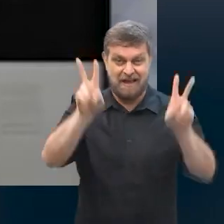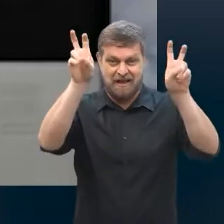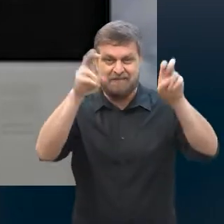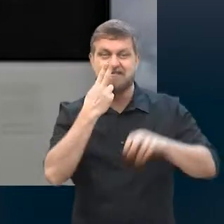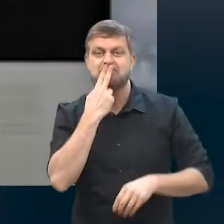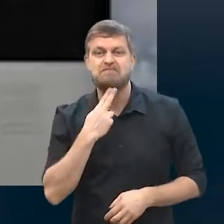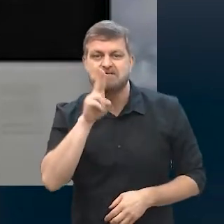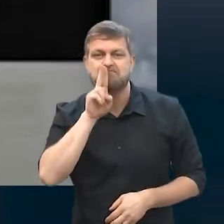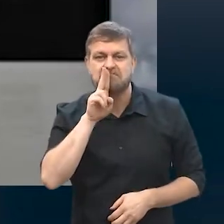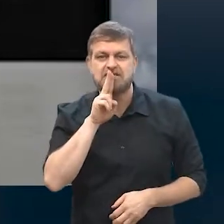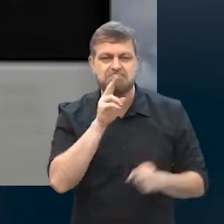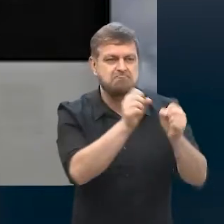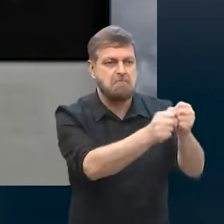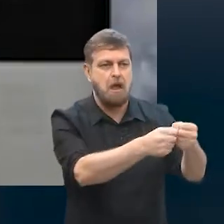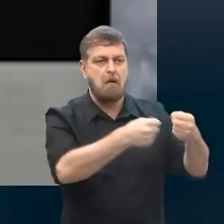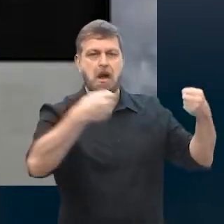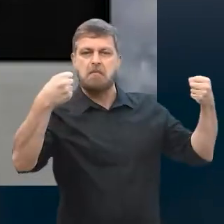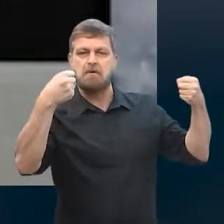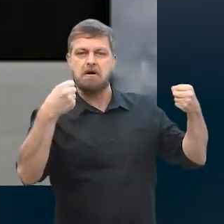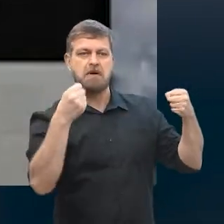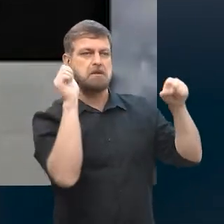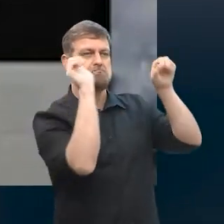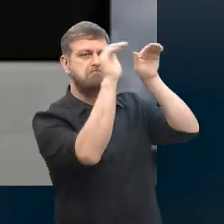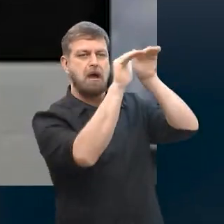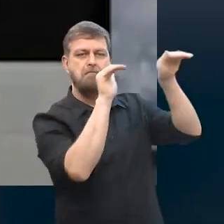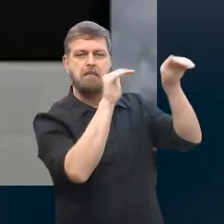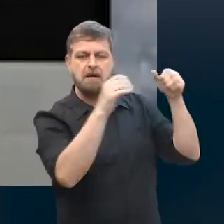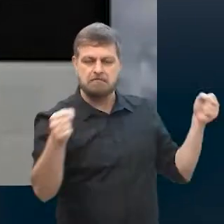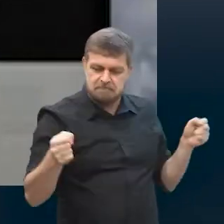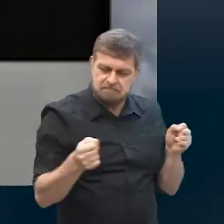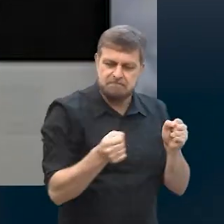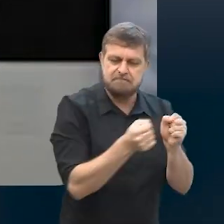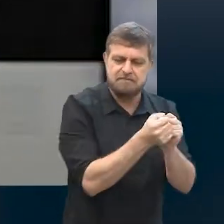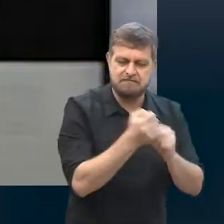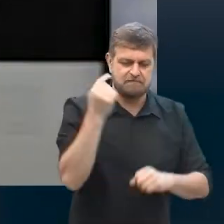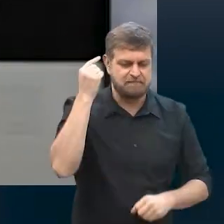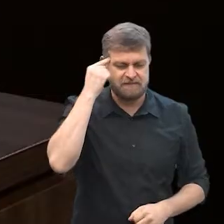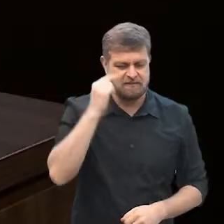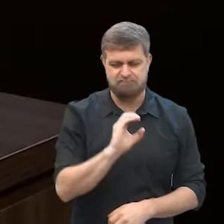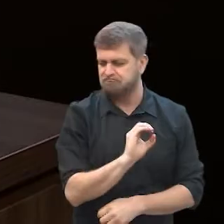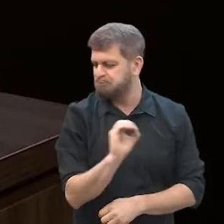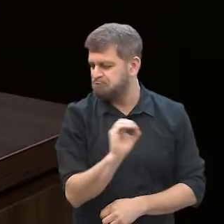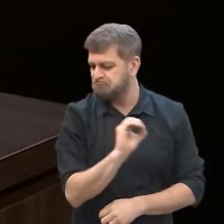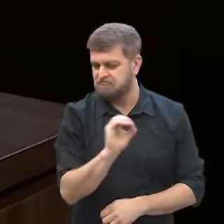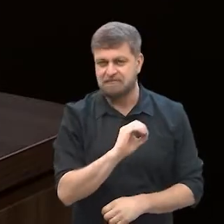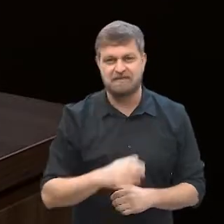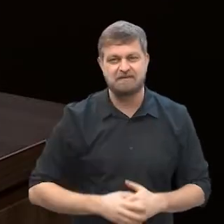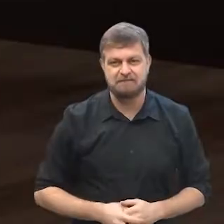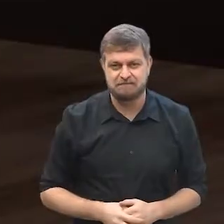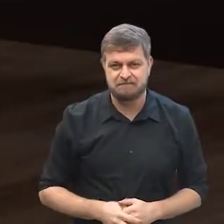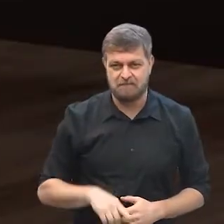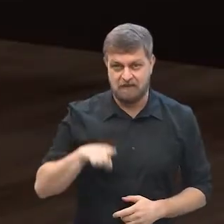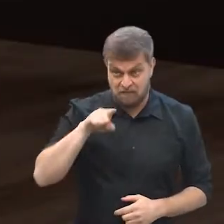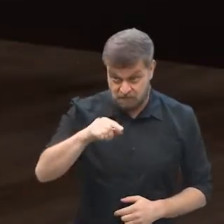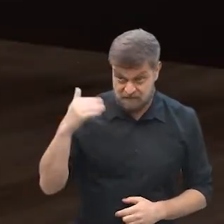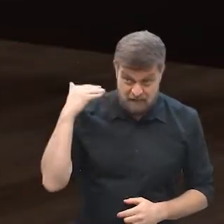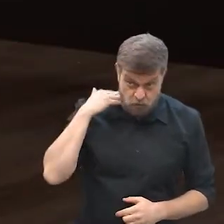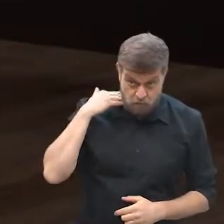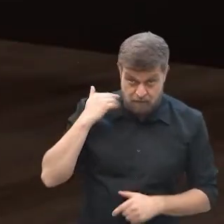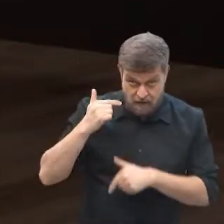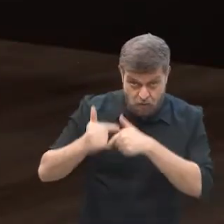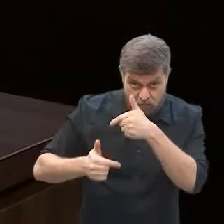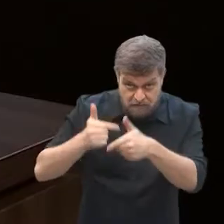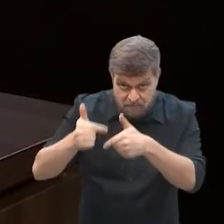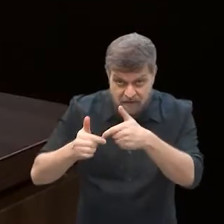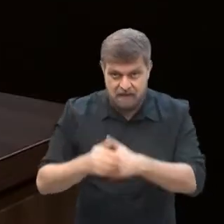e coloquei no armário e falei: vou começar do zero novamente. E procurei Você ainda estava no alternativas. banco nesse período ou